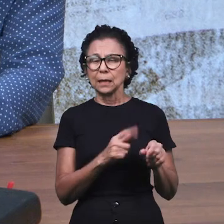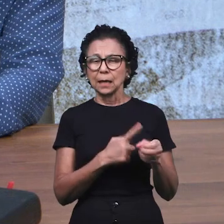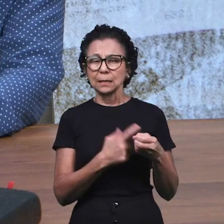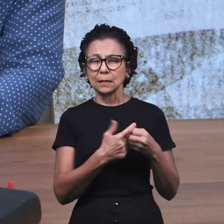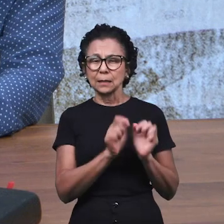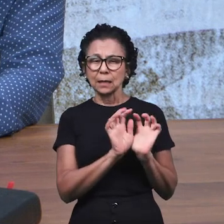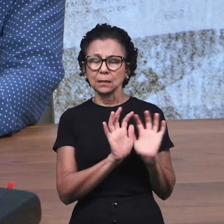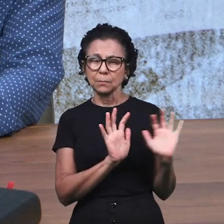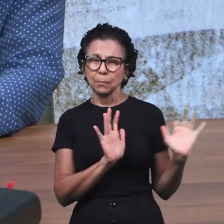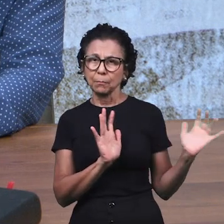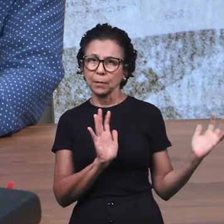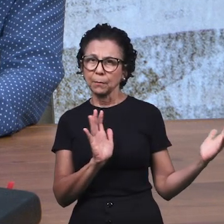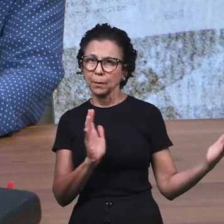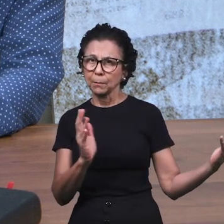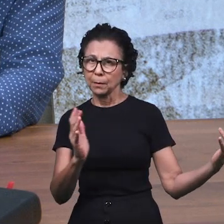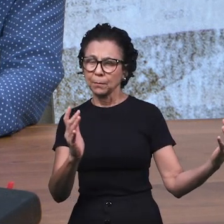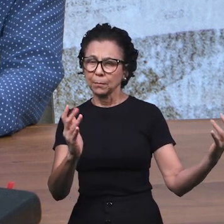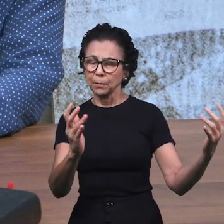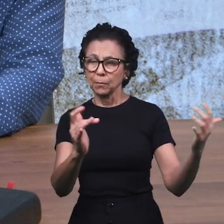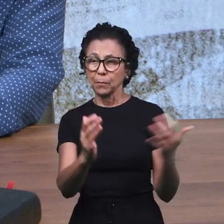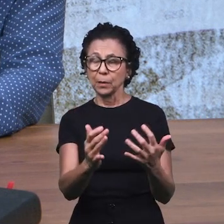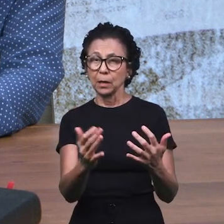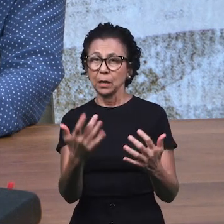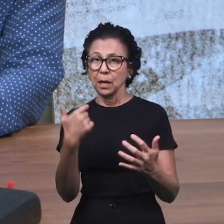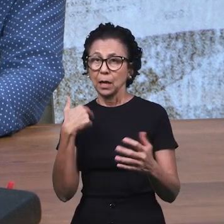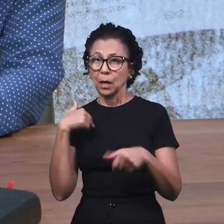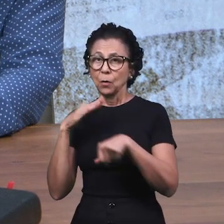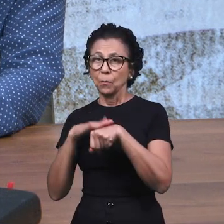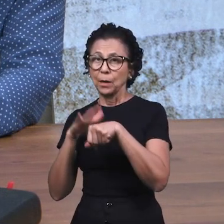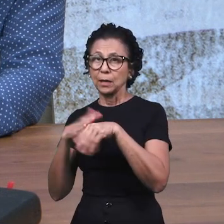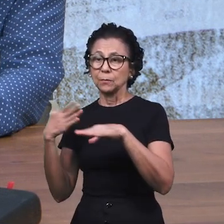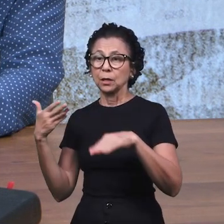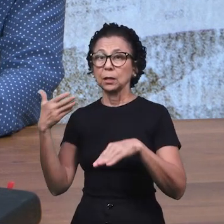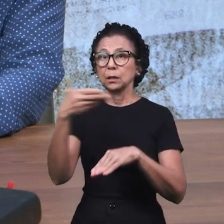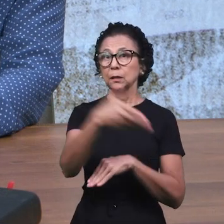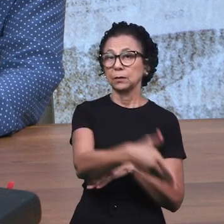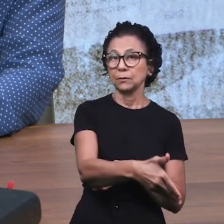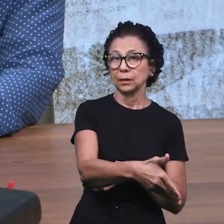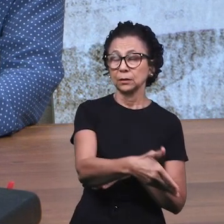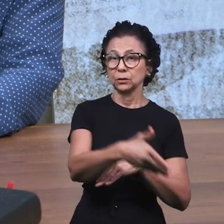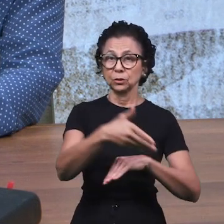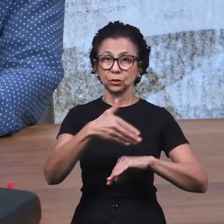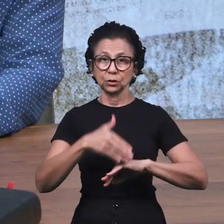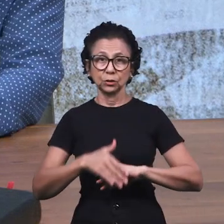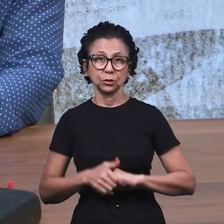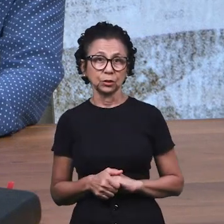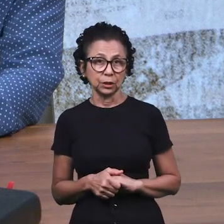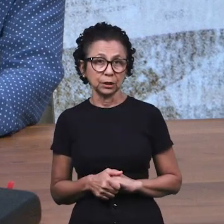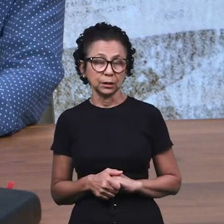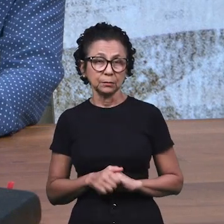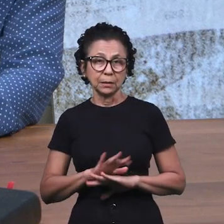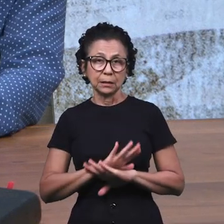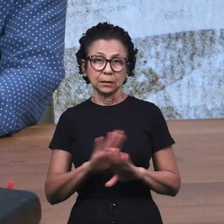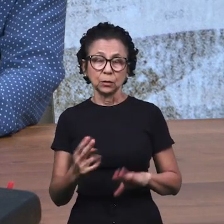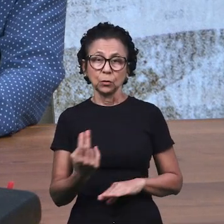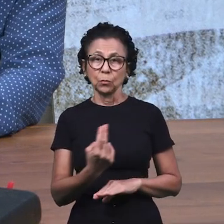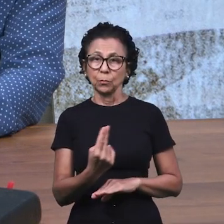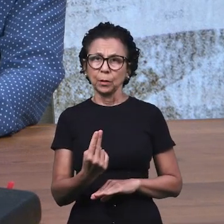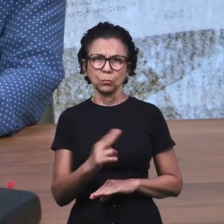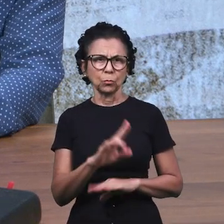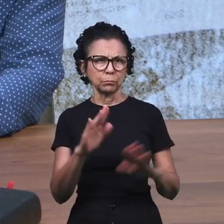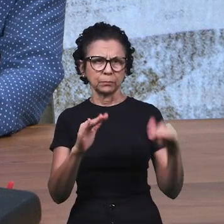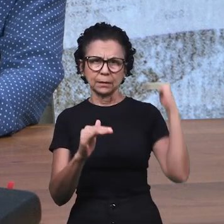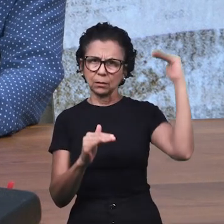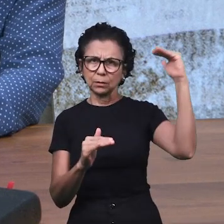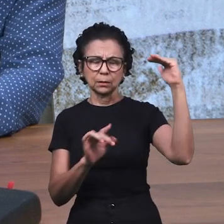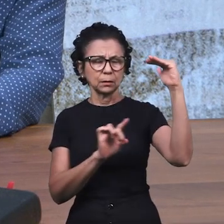toma, para que, tomando eu a cidade, não se aclame sobre ela o meu nome. Então